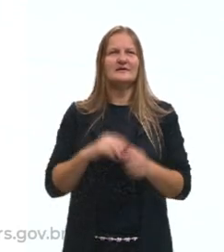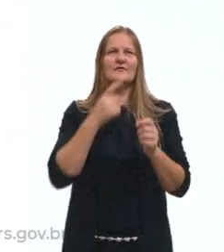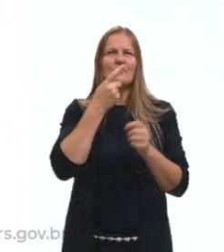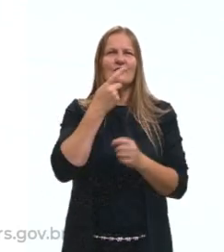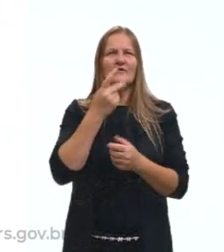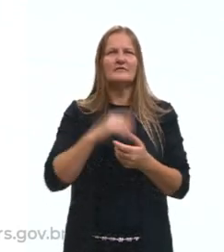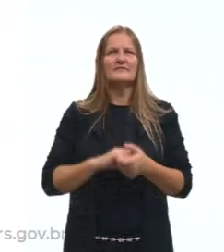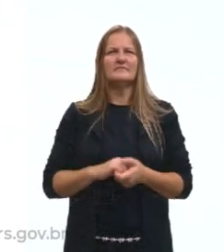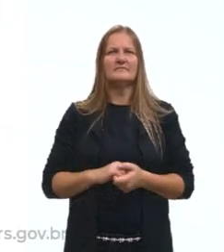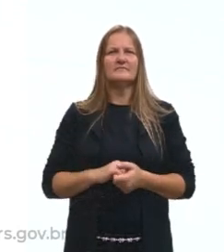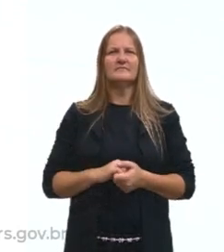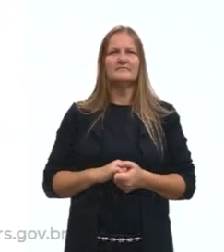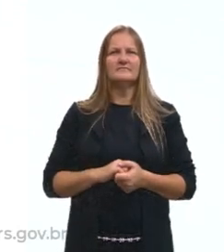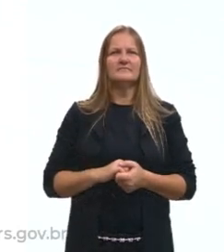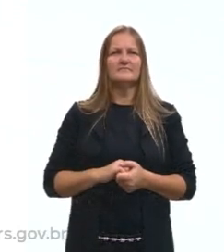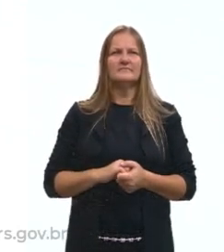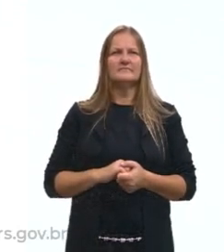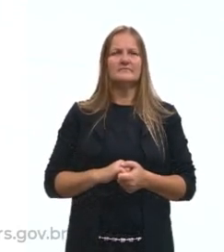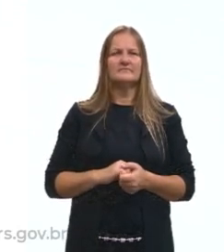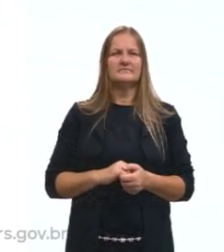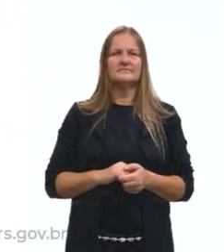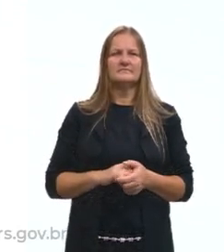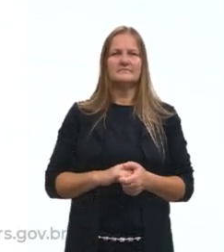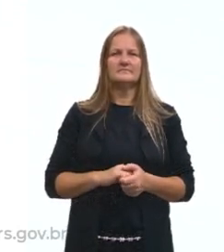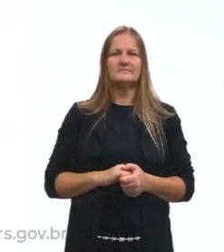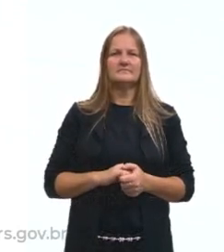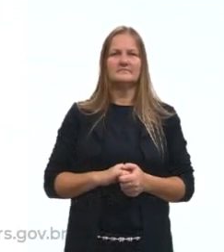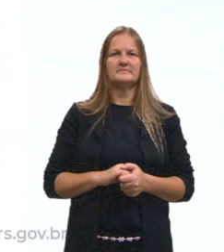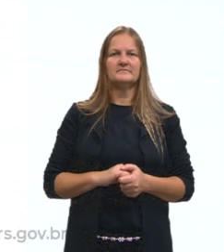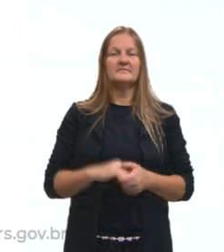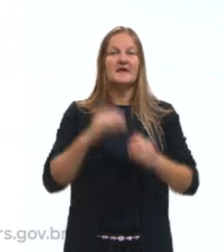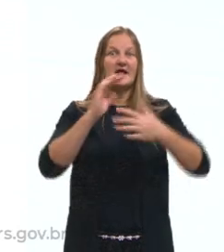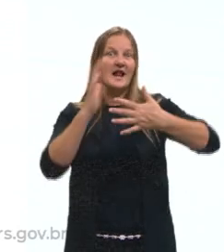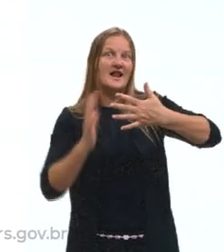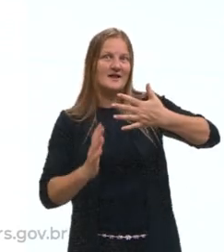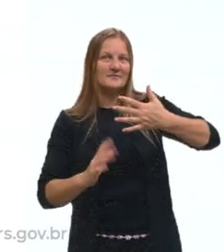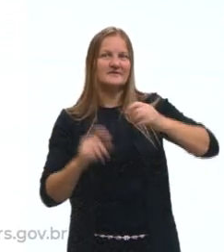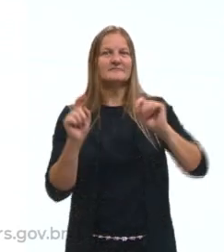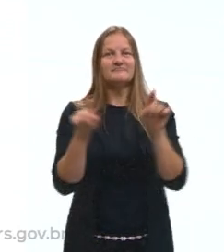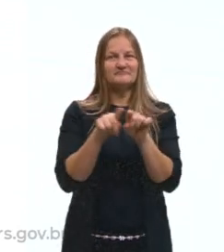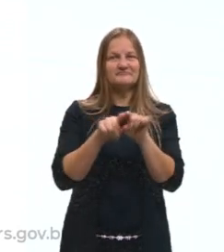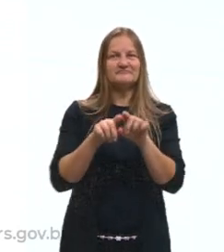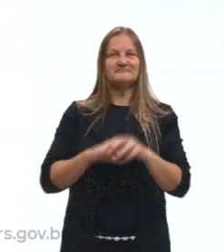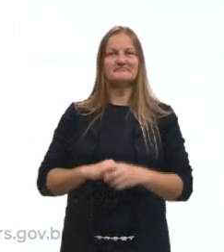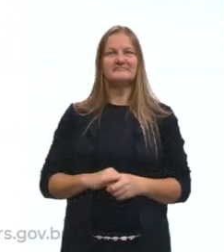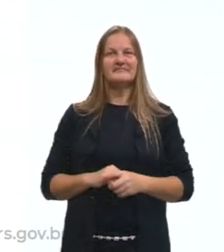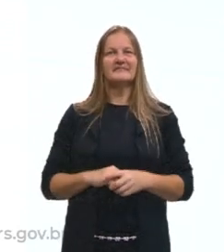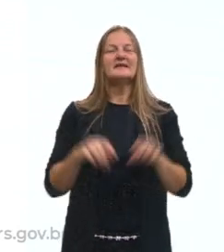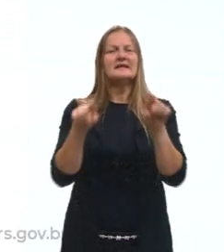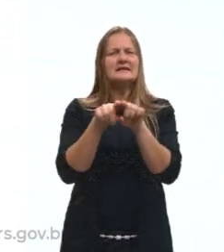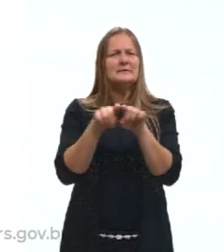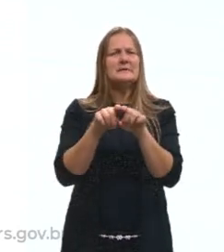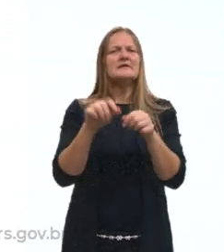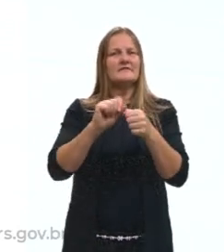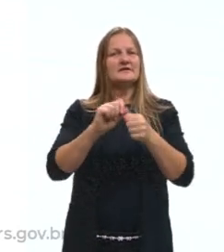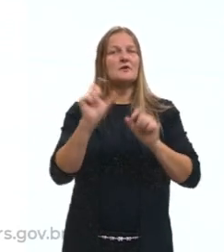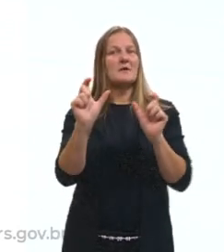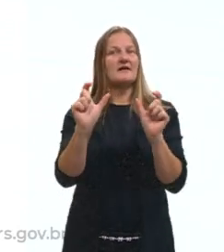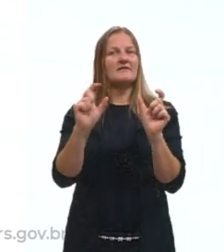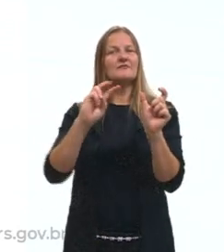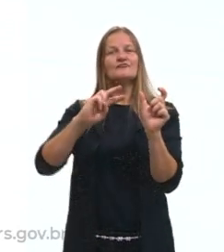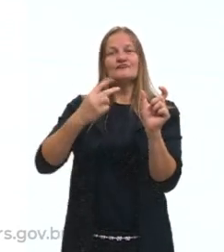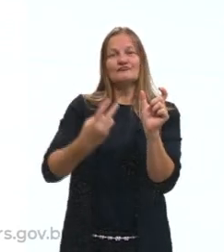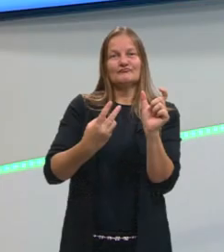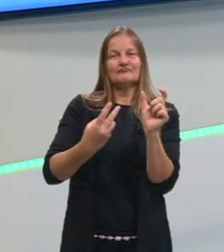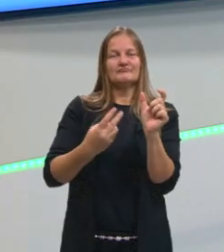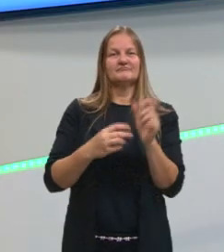soletrar soletrar para ajudar as minhas colegas de libra e também vou fazer a pronúncia